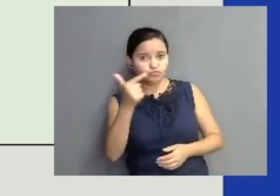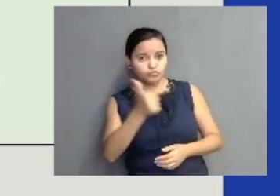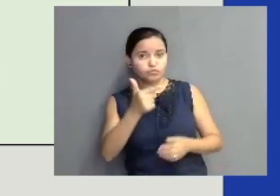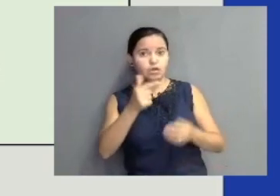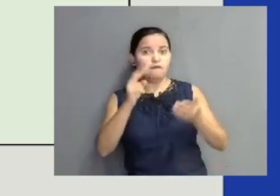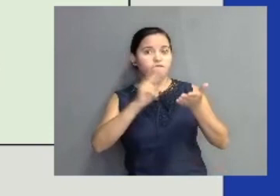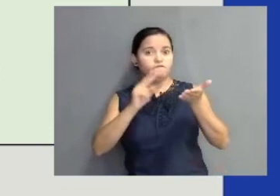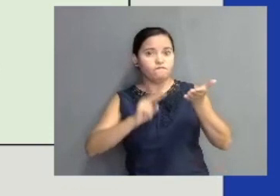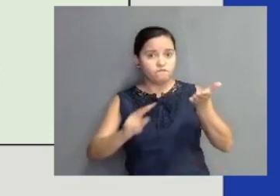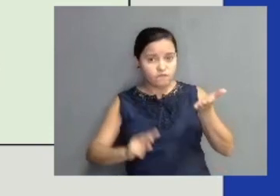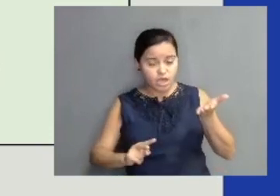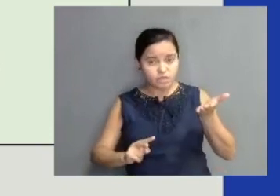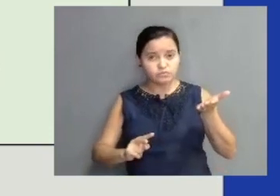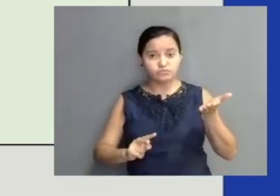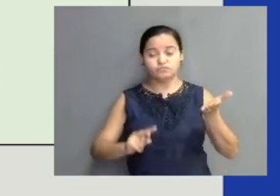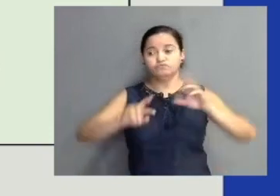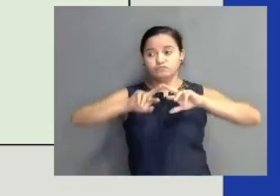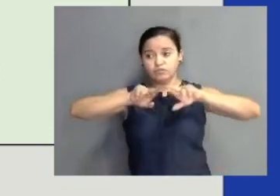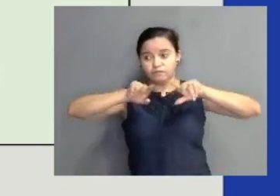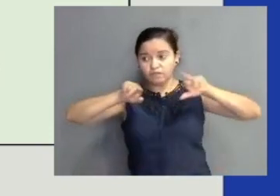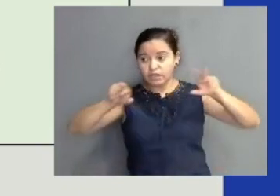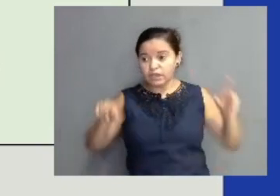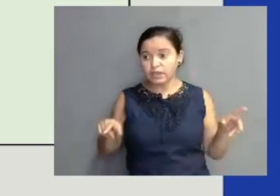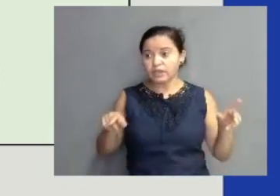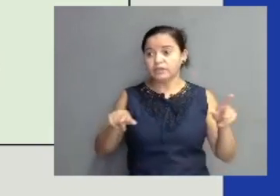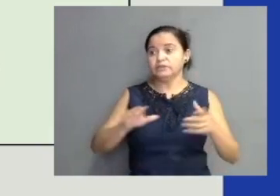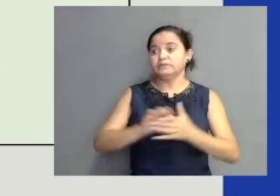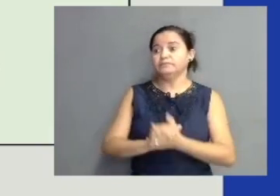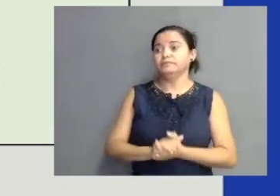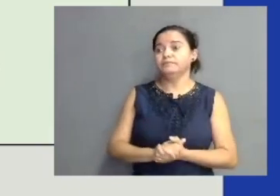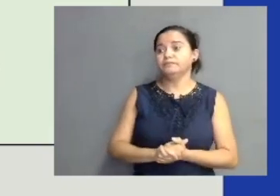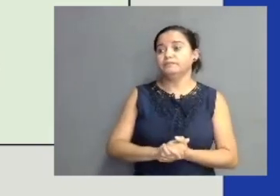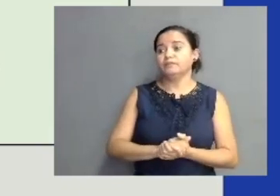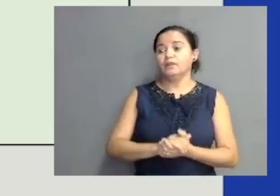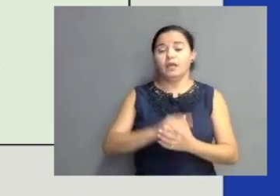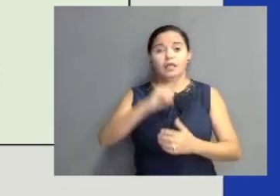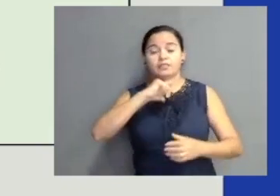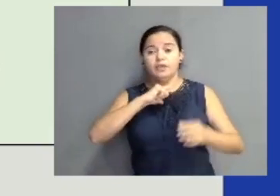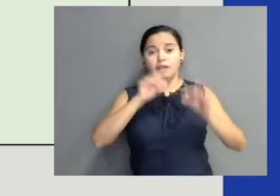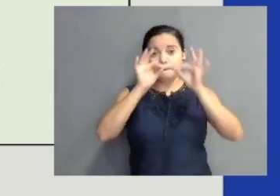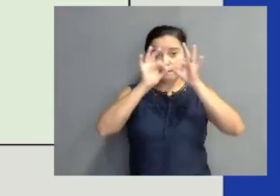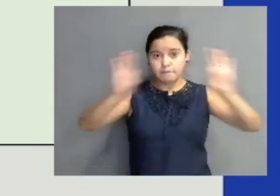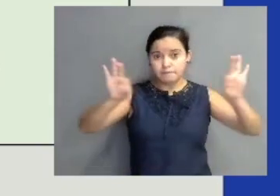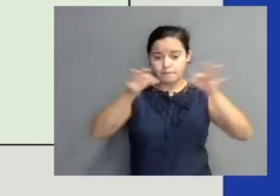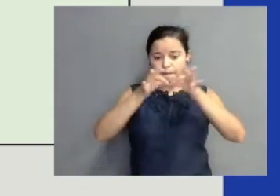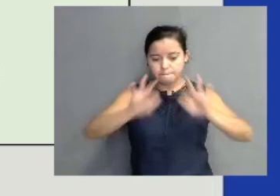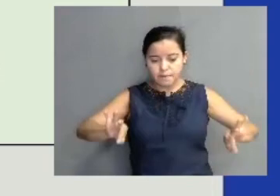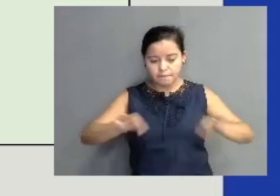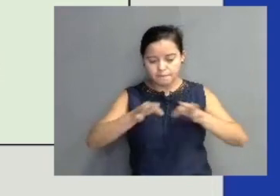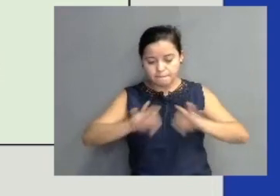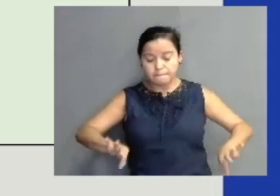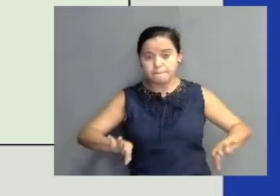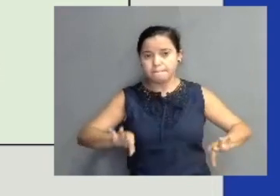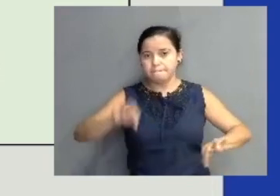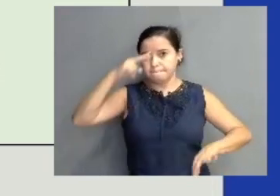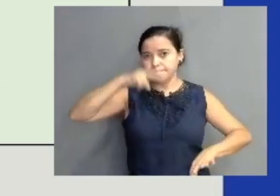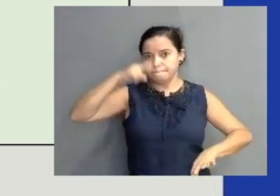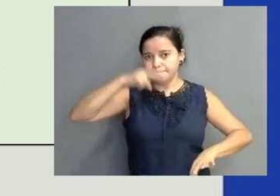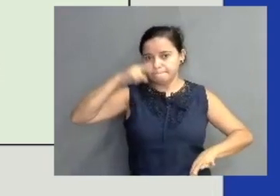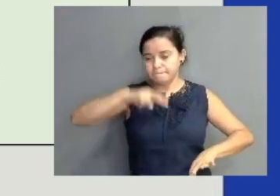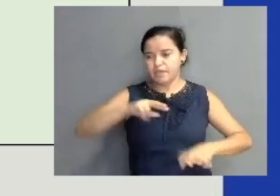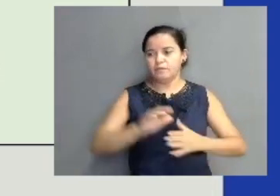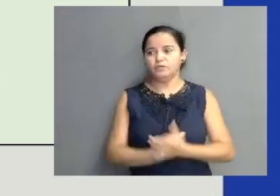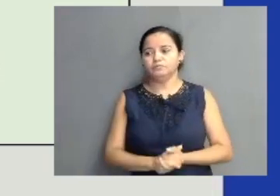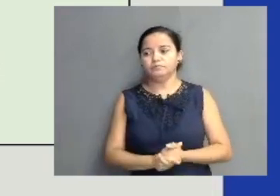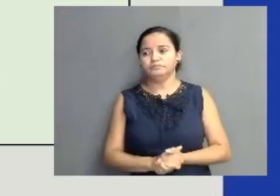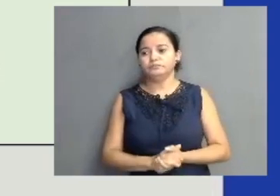versos isométricos, são aqueles que possuem medida igual, tá? São os isométricos. E os versos